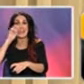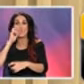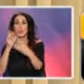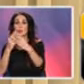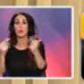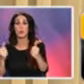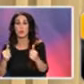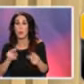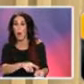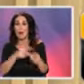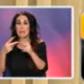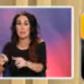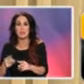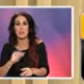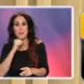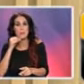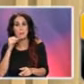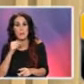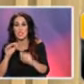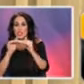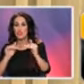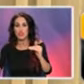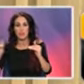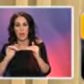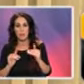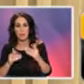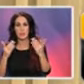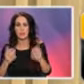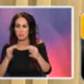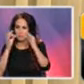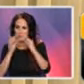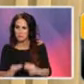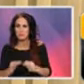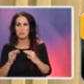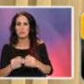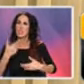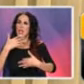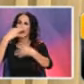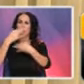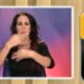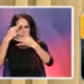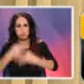solução alternativa, estável, duradoura e credível.